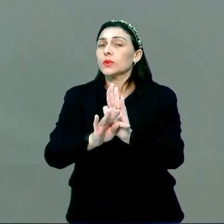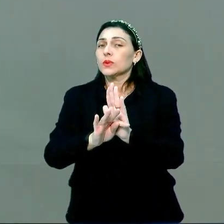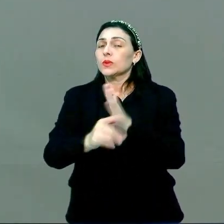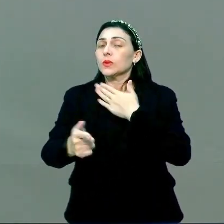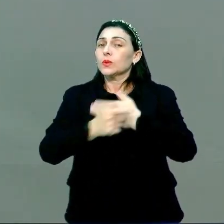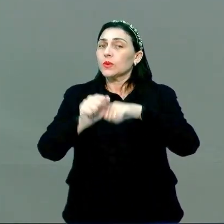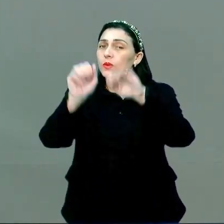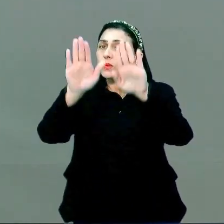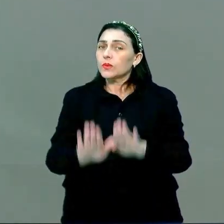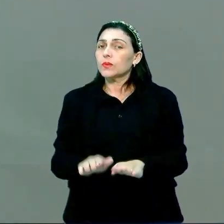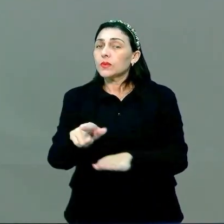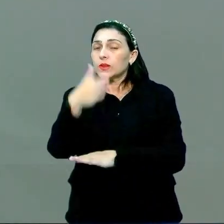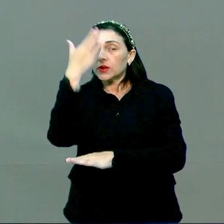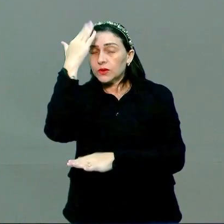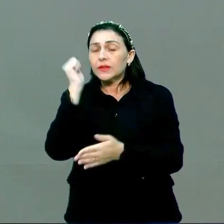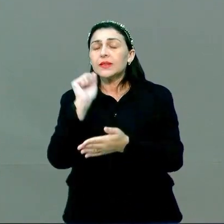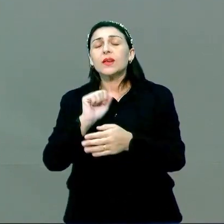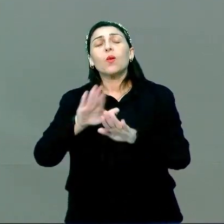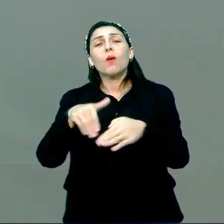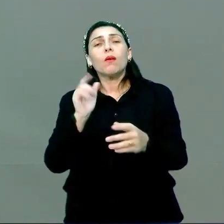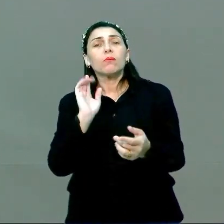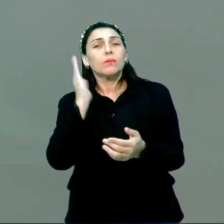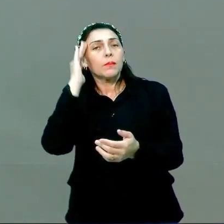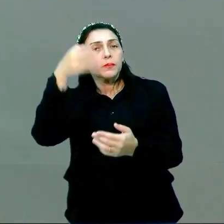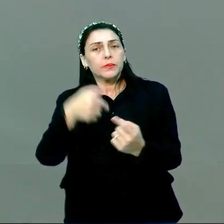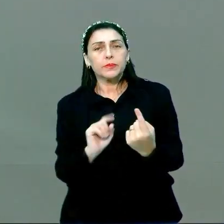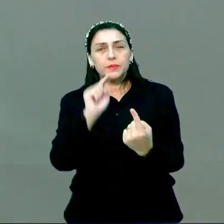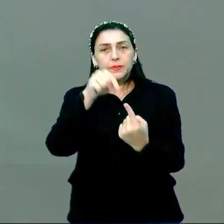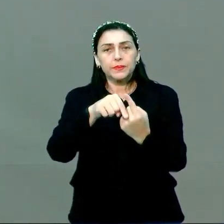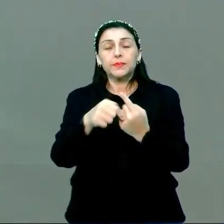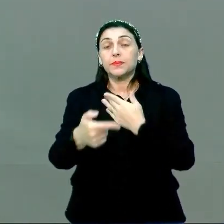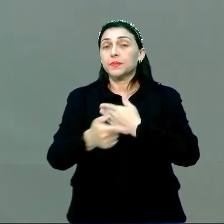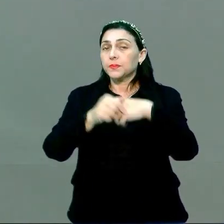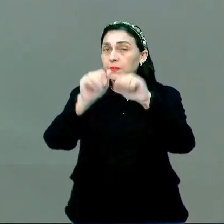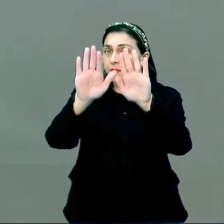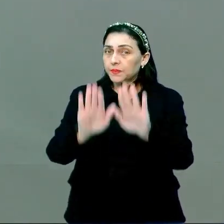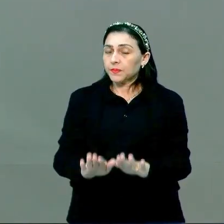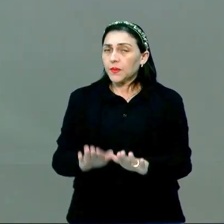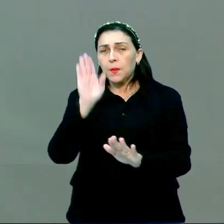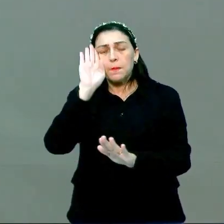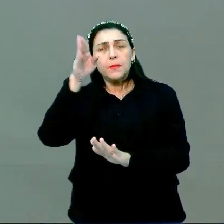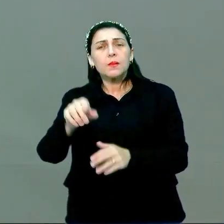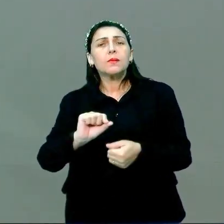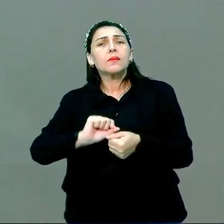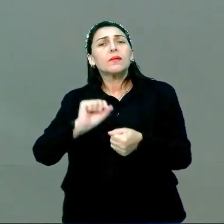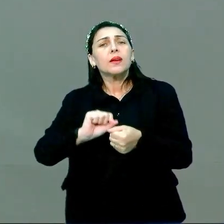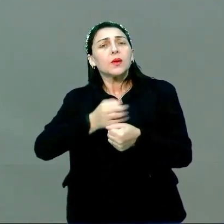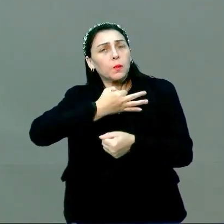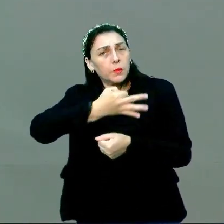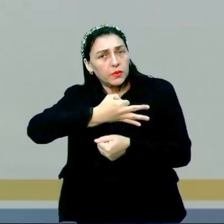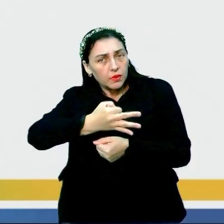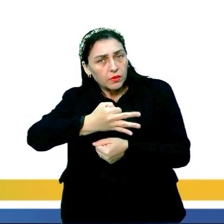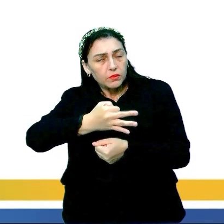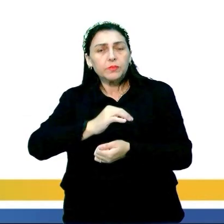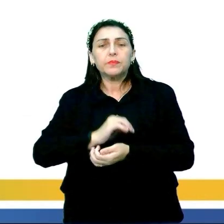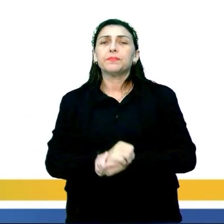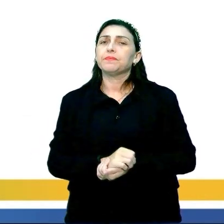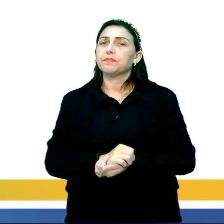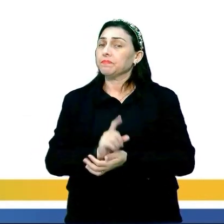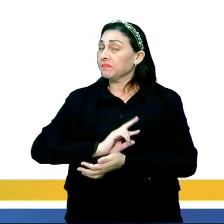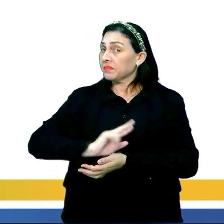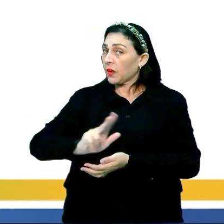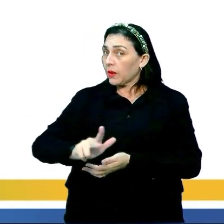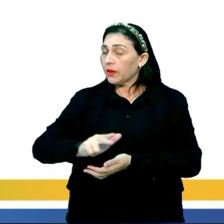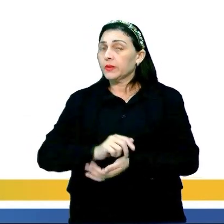estudou, você sabe qual é o principal objetivo desse cartaz. O principal objetivo dele é fazer uma sugestão?